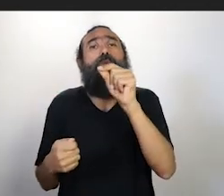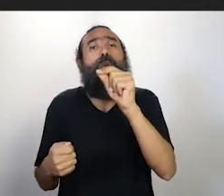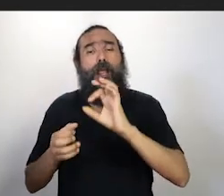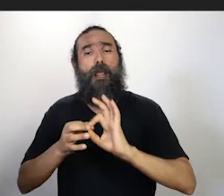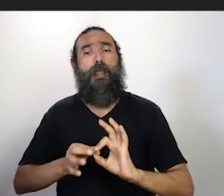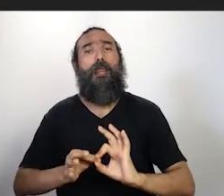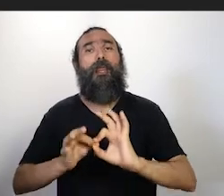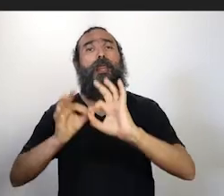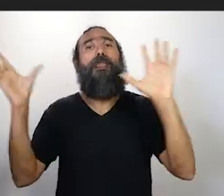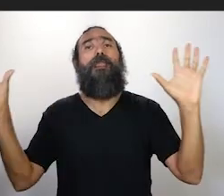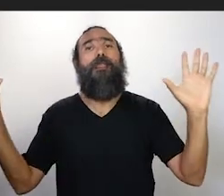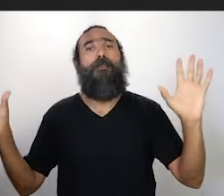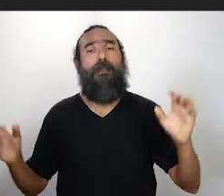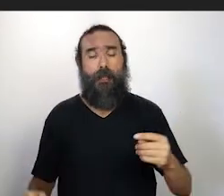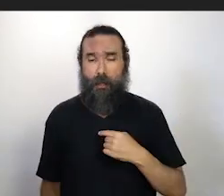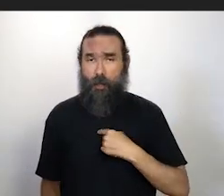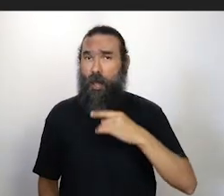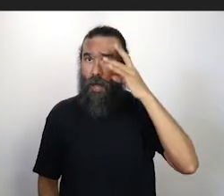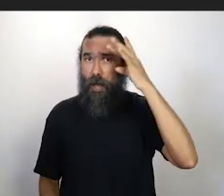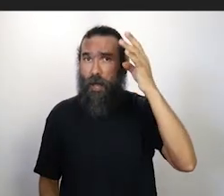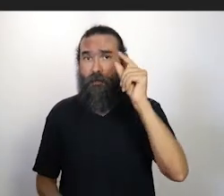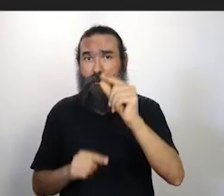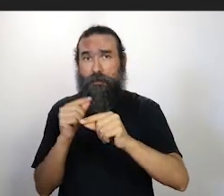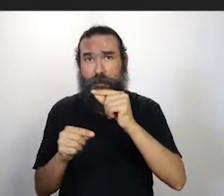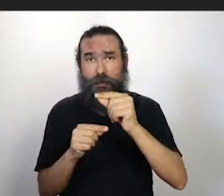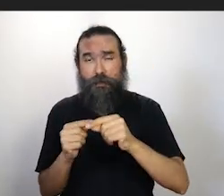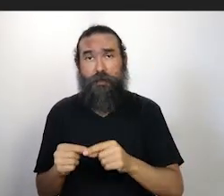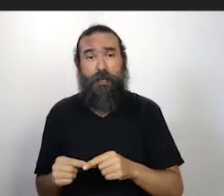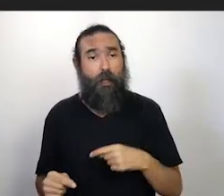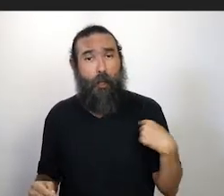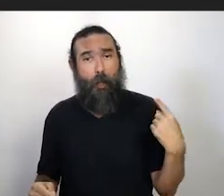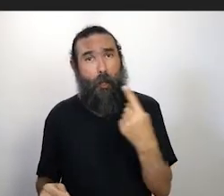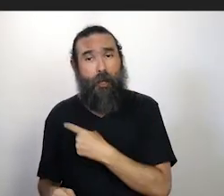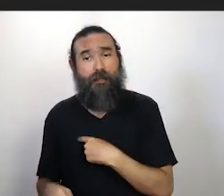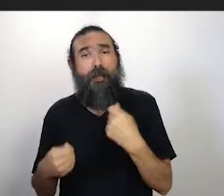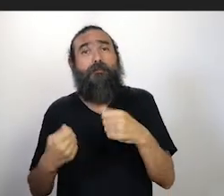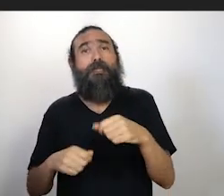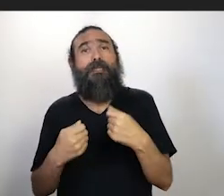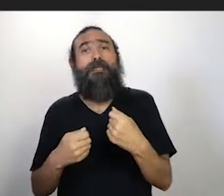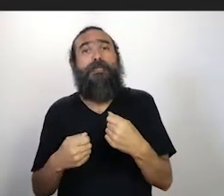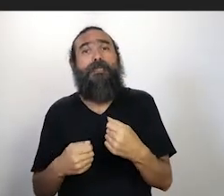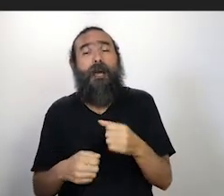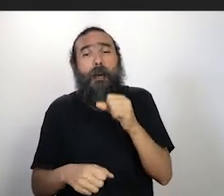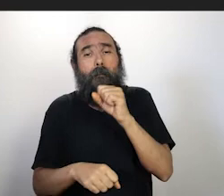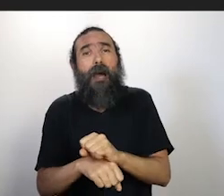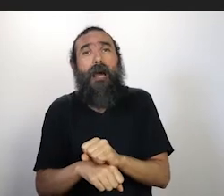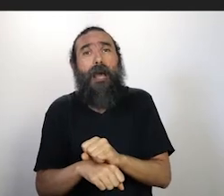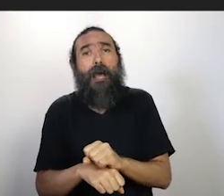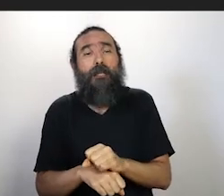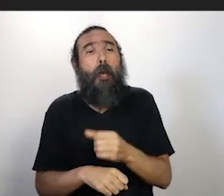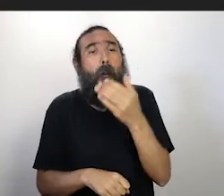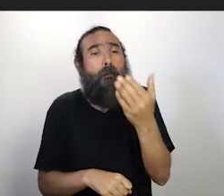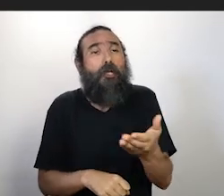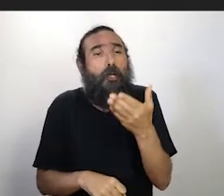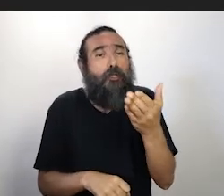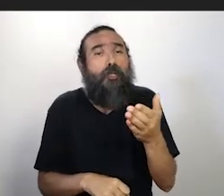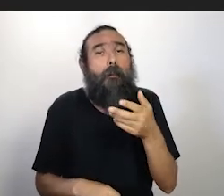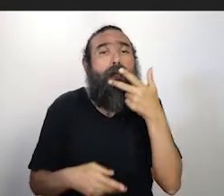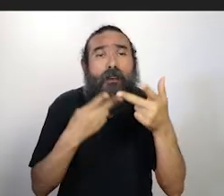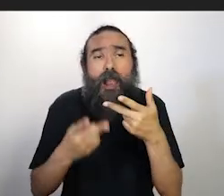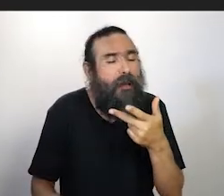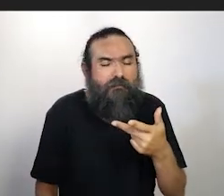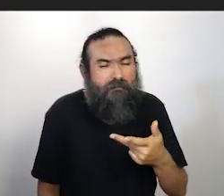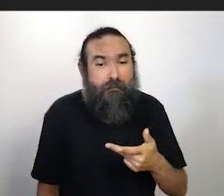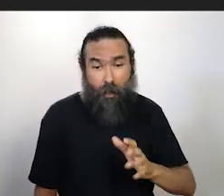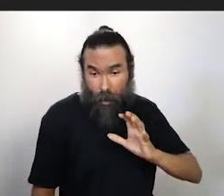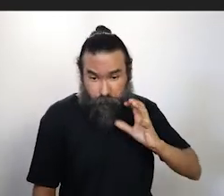fala livre. Eu penso que está na hora da gente parar de pedir um lugar para falar e começar a falar, sabe?